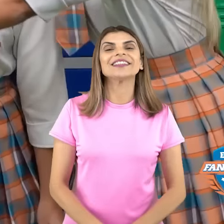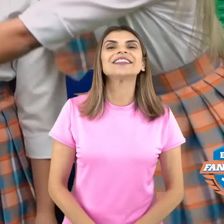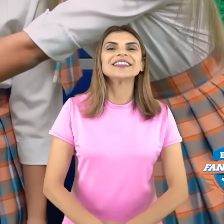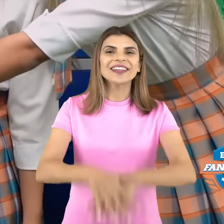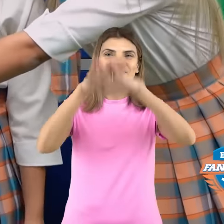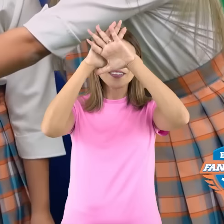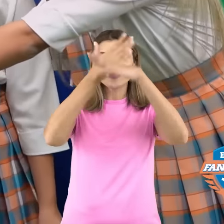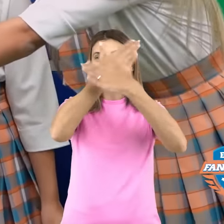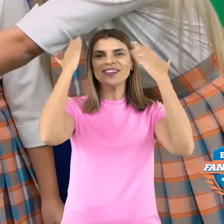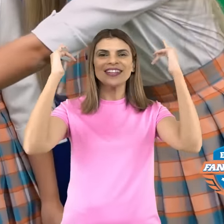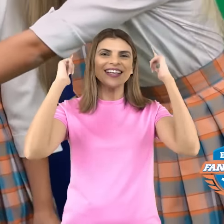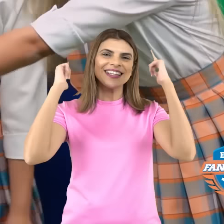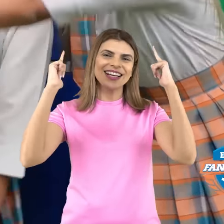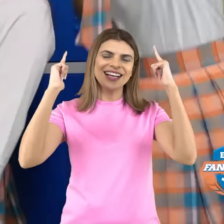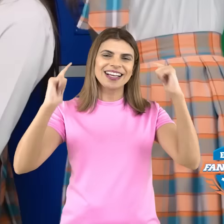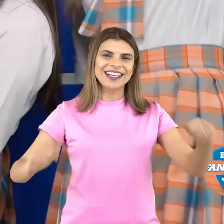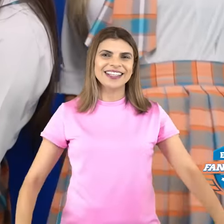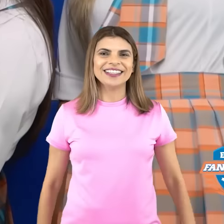três! As